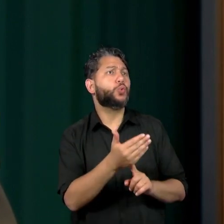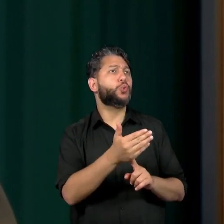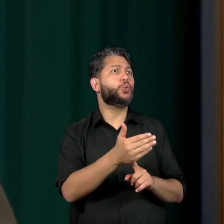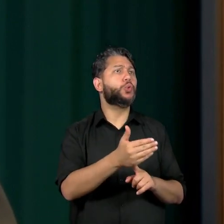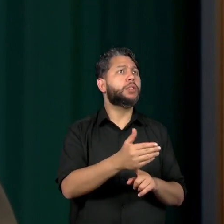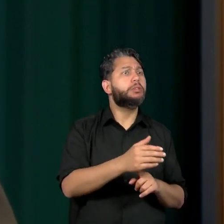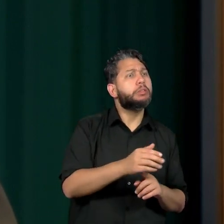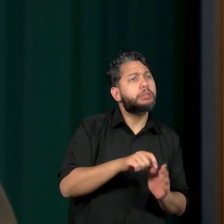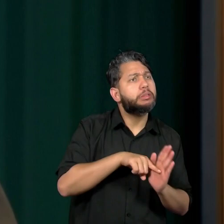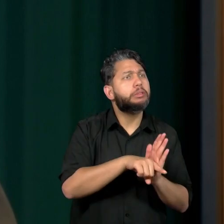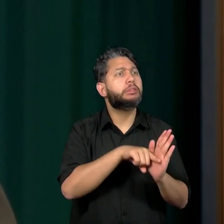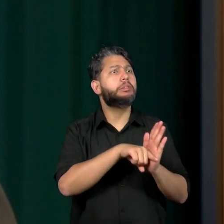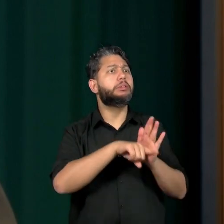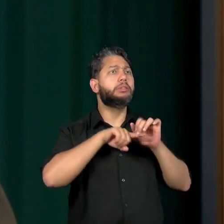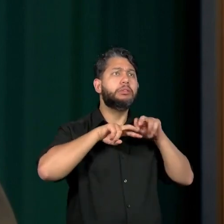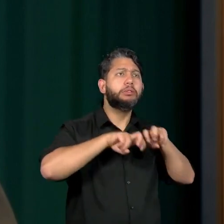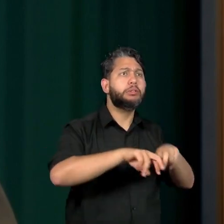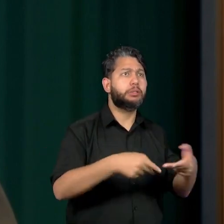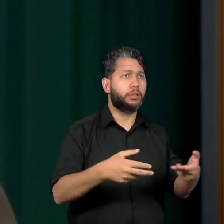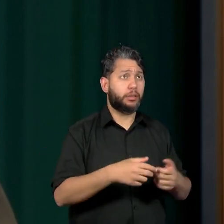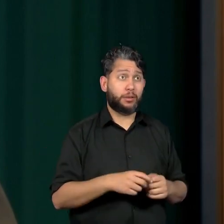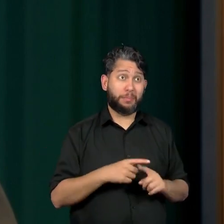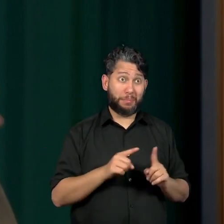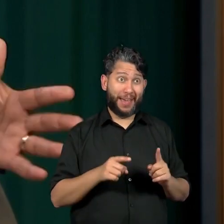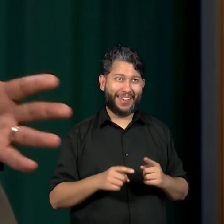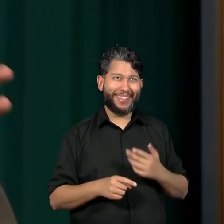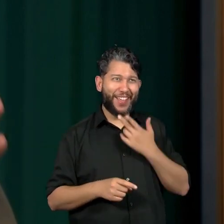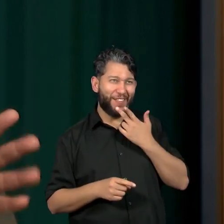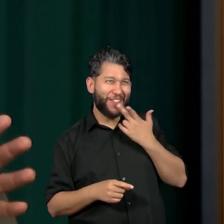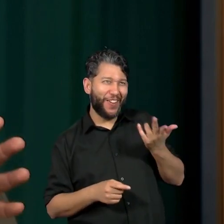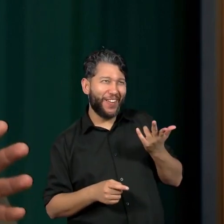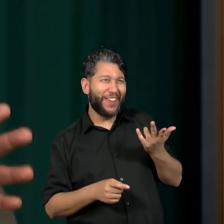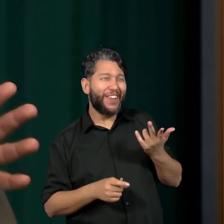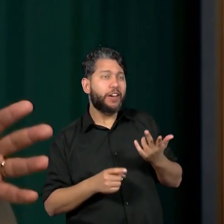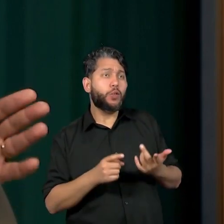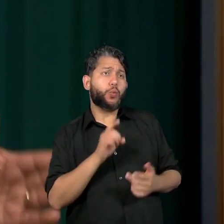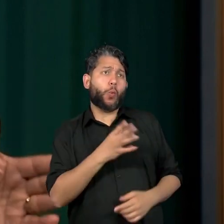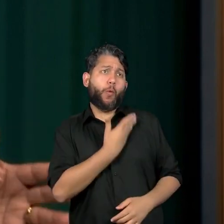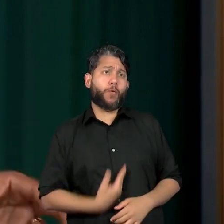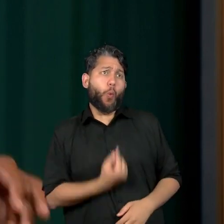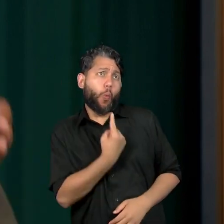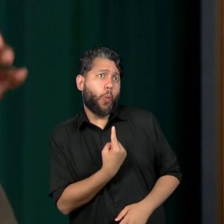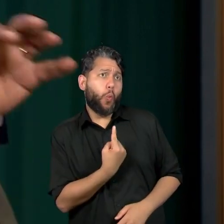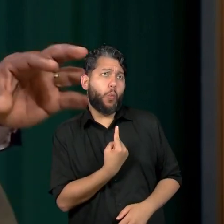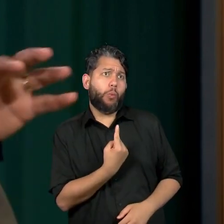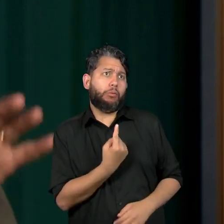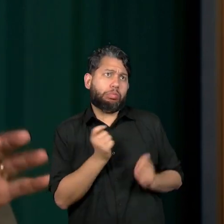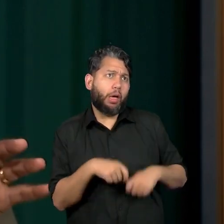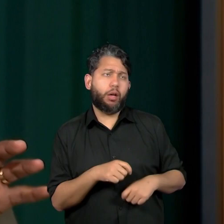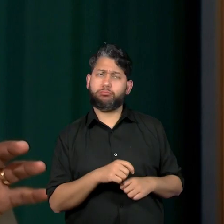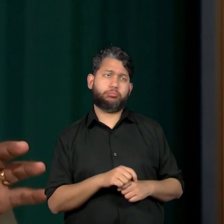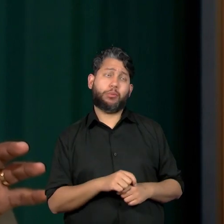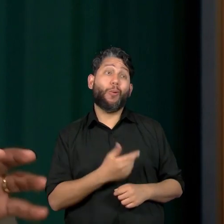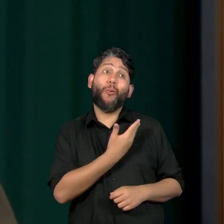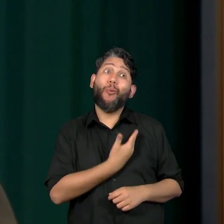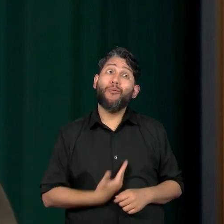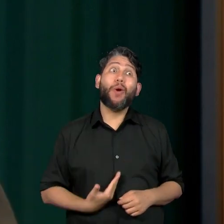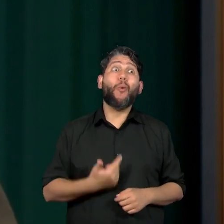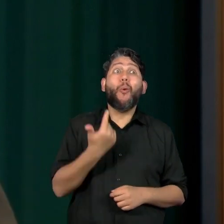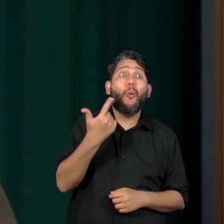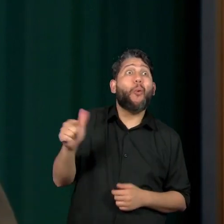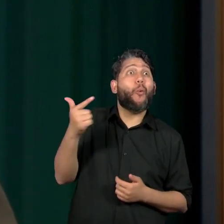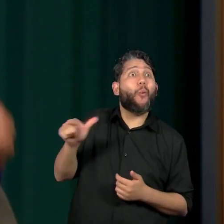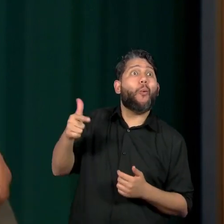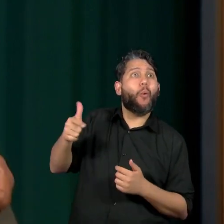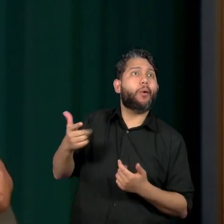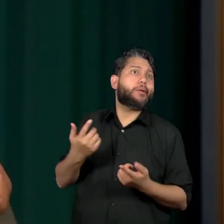aliás, a Sueli está enfatizando, olha, só o governo não consegue dar conta de resolver esse problema e de atender essa demanda. Significa que